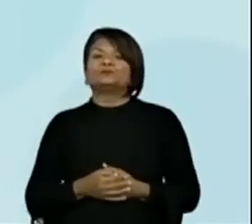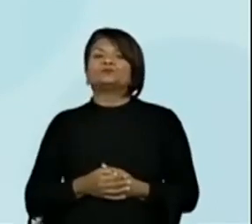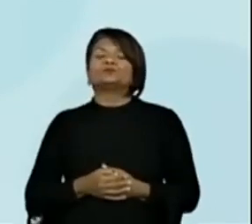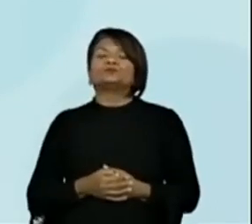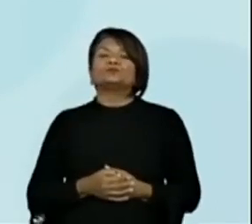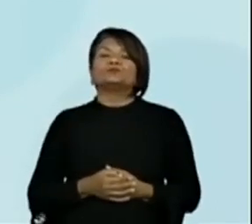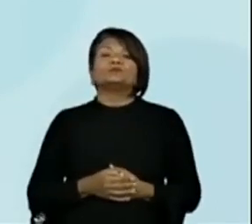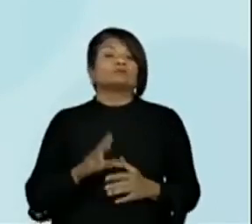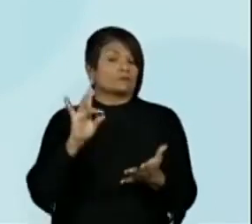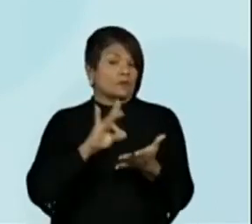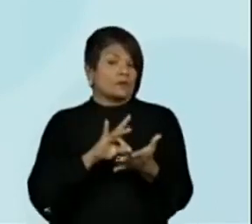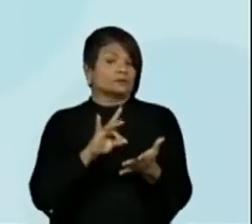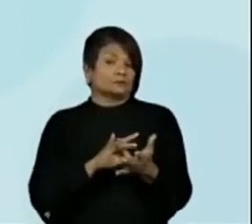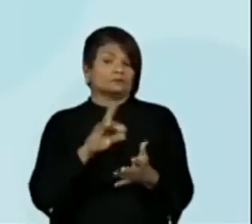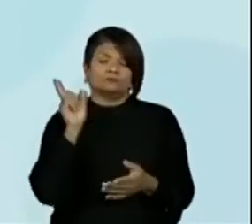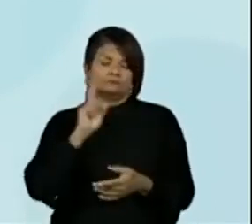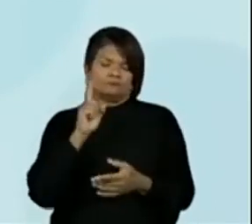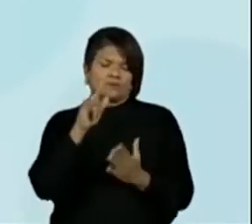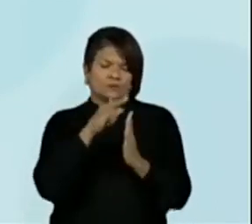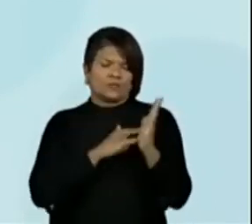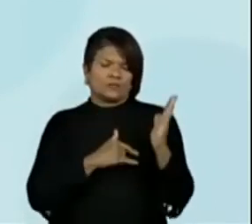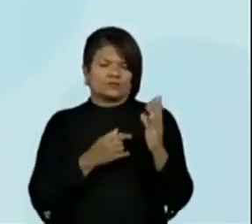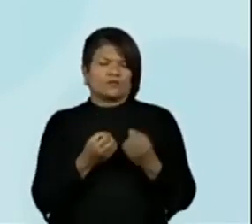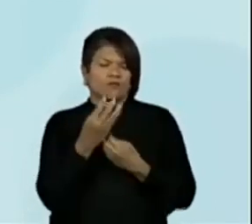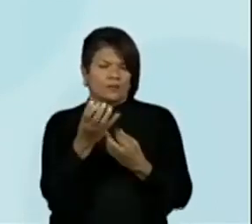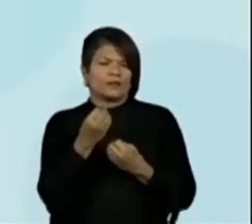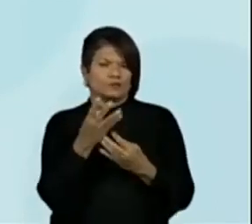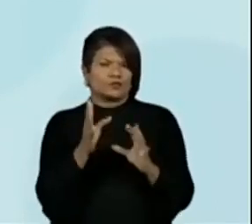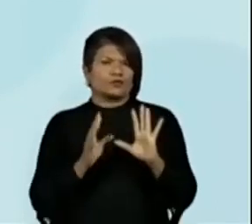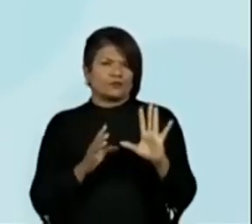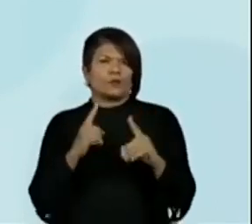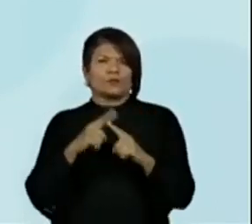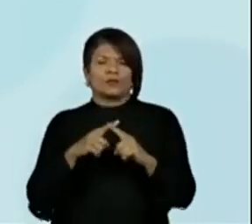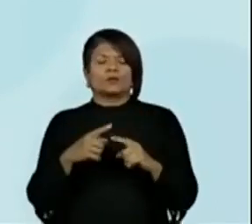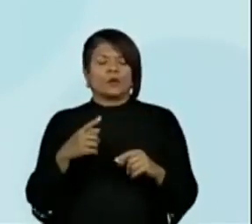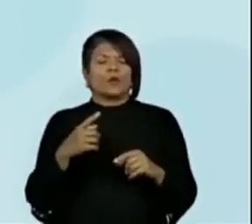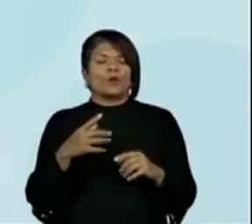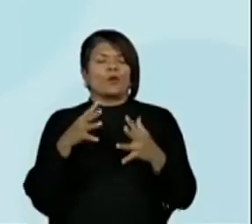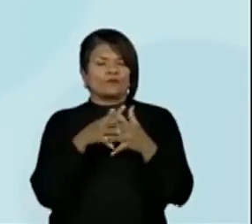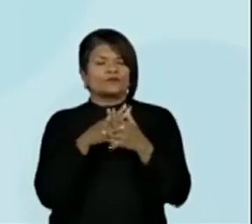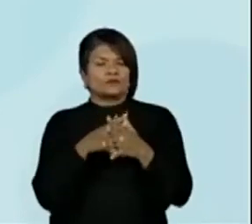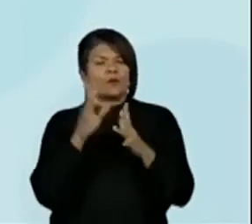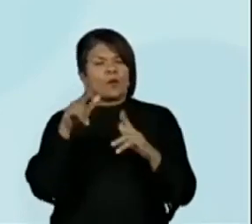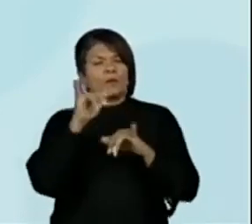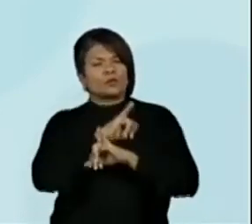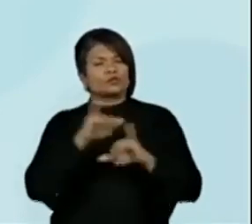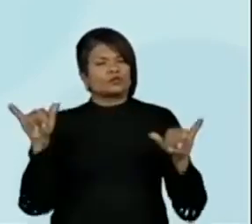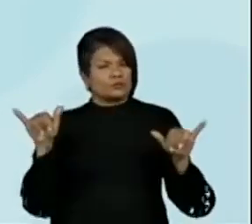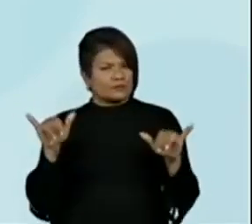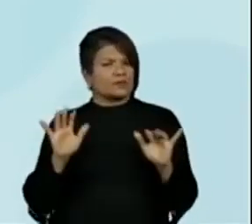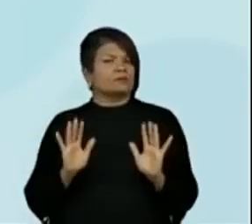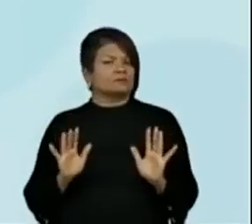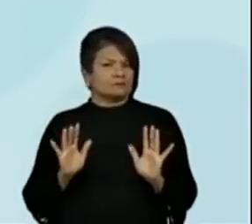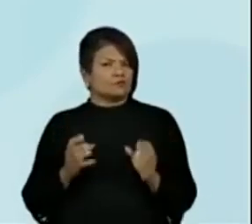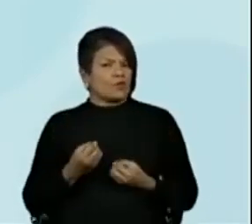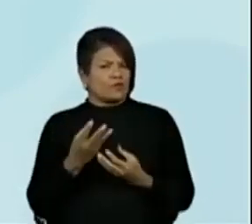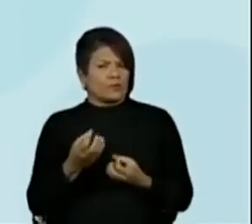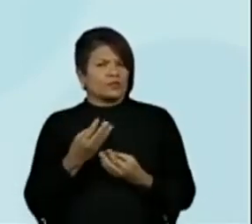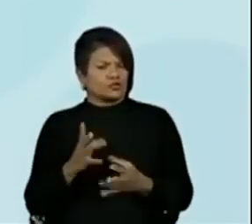Na realidade, não é bem um texto informativo. Vou marcar aqui porque houve uma confusão. É uma notícia,